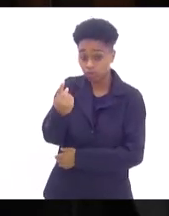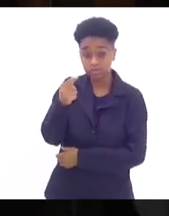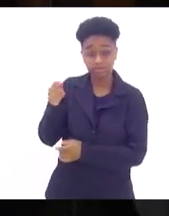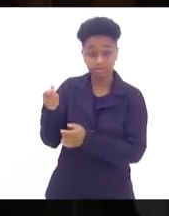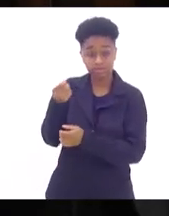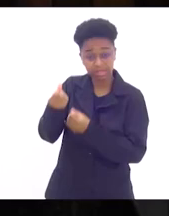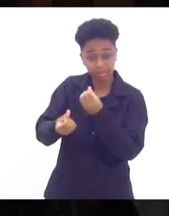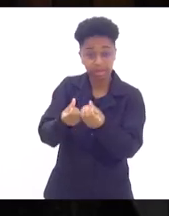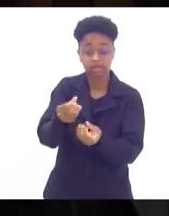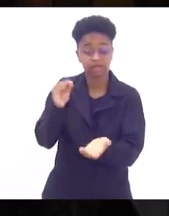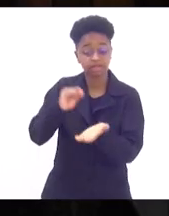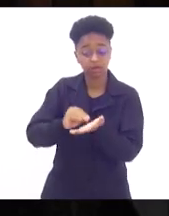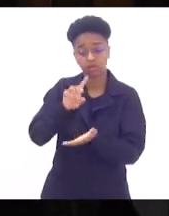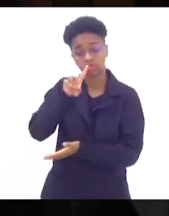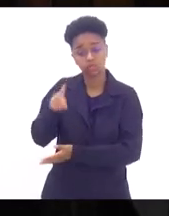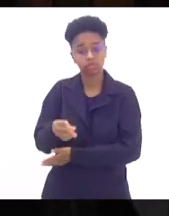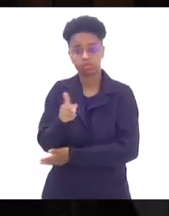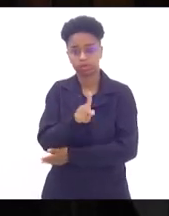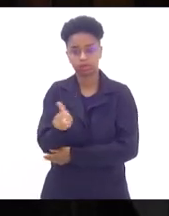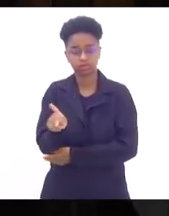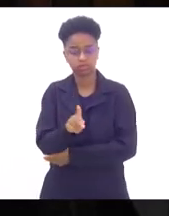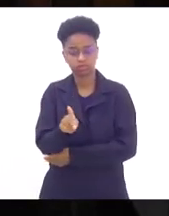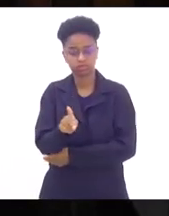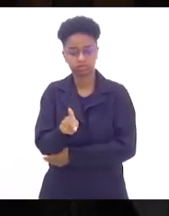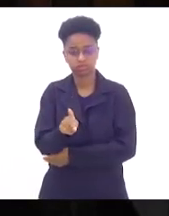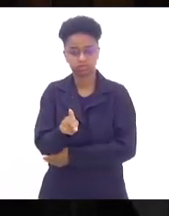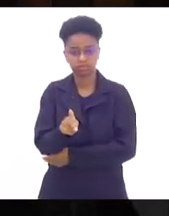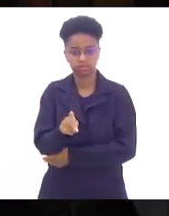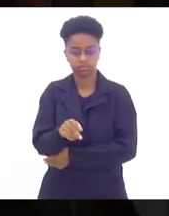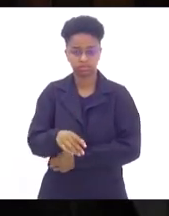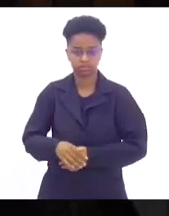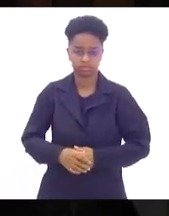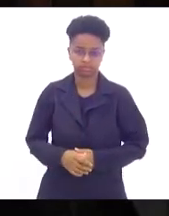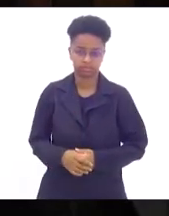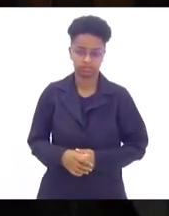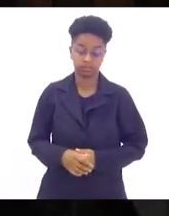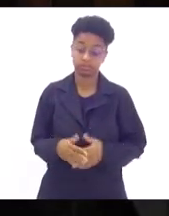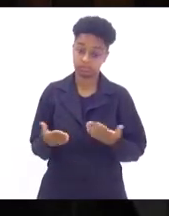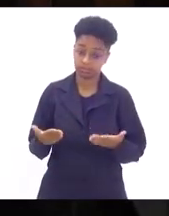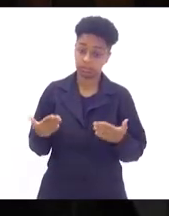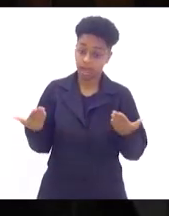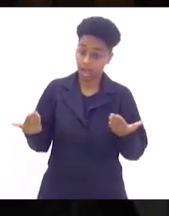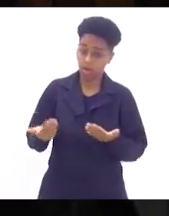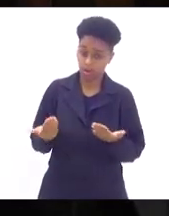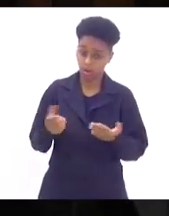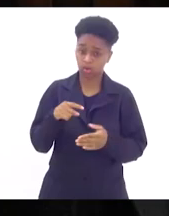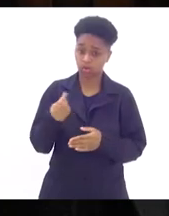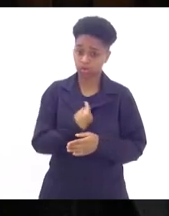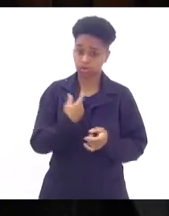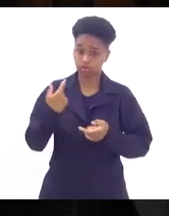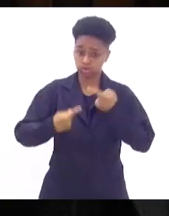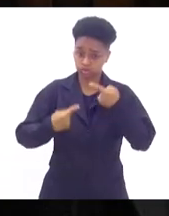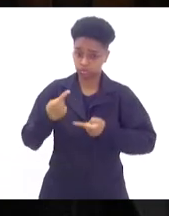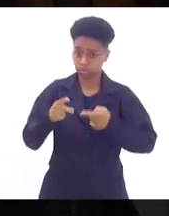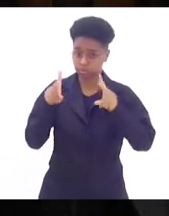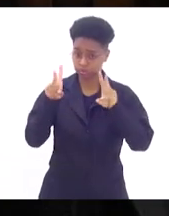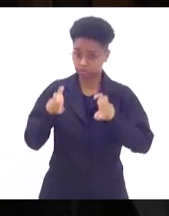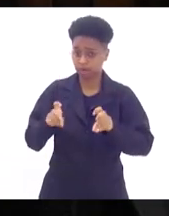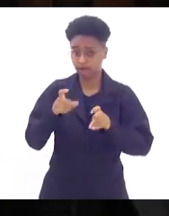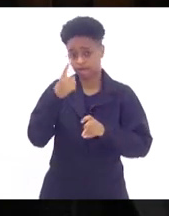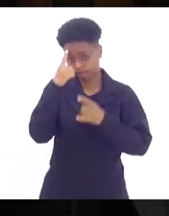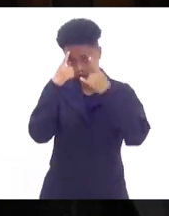faltando dois mil professores aliás nesse momento onde a gente debate violência nas escolas